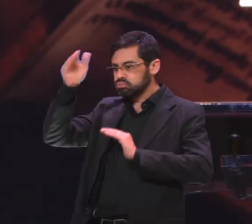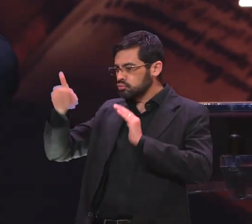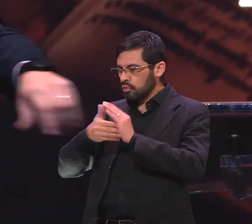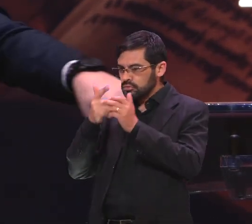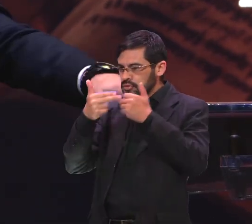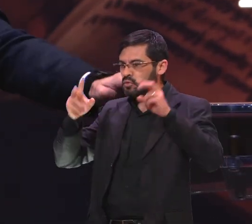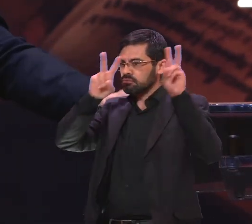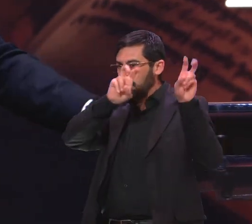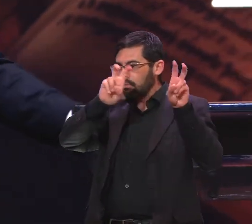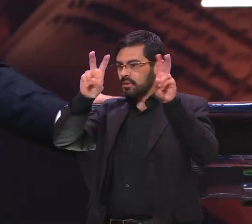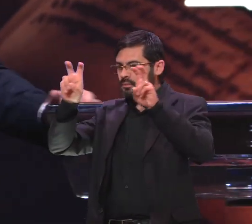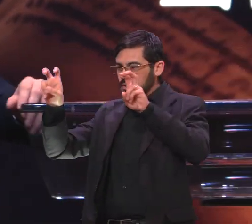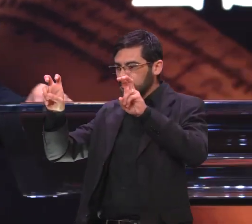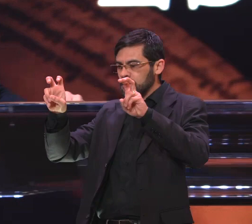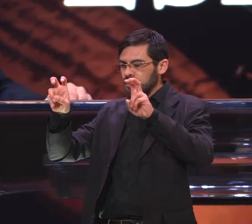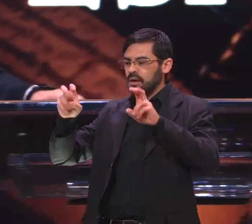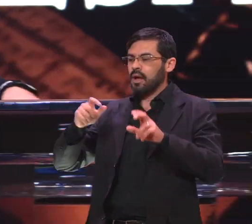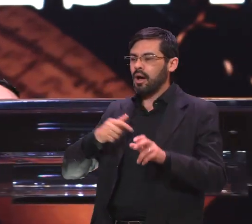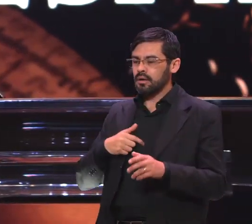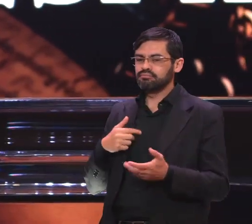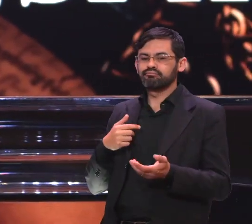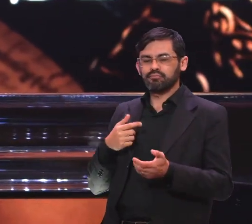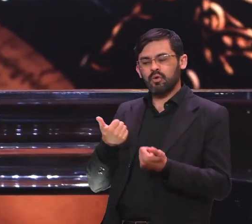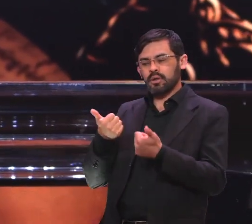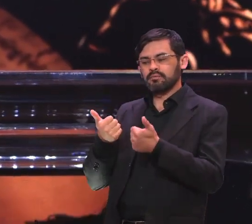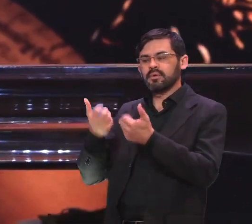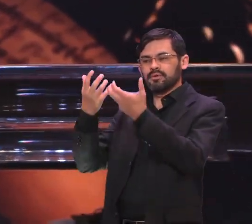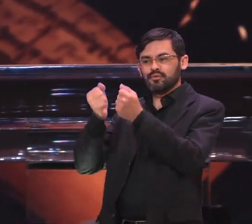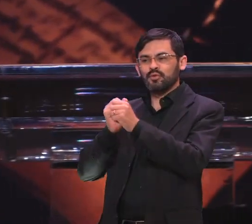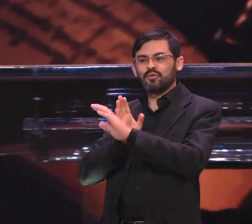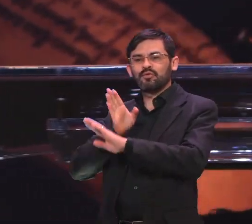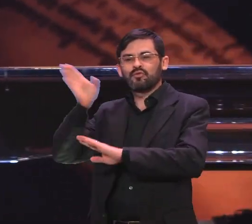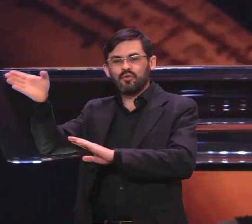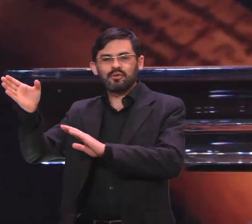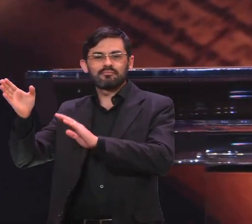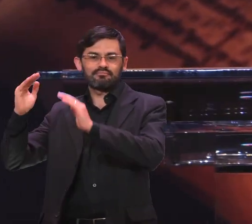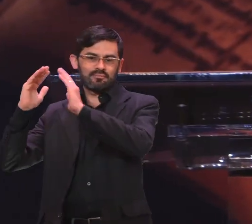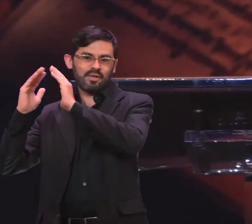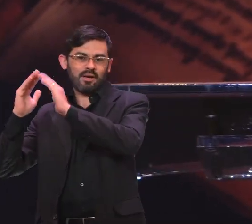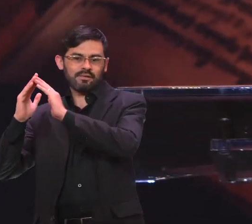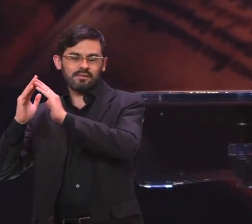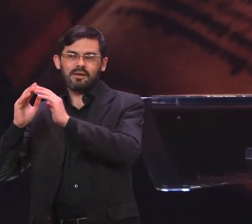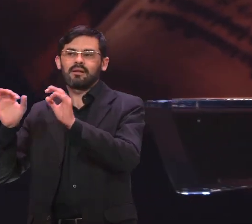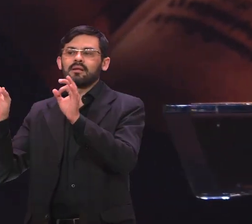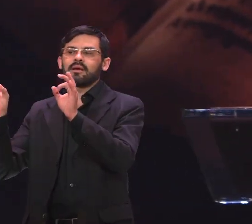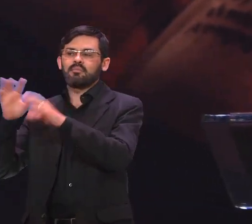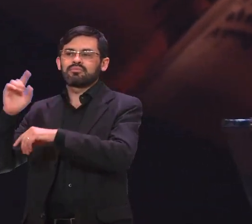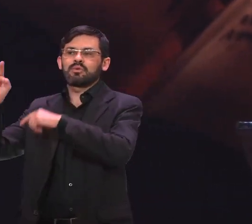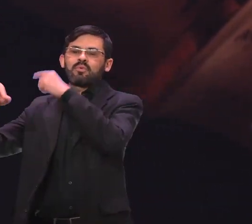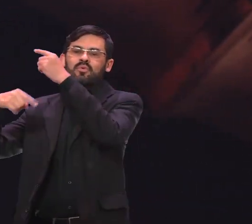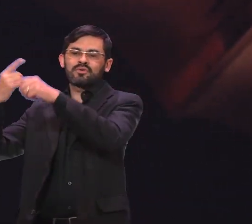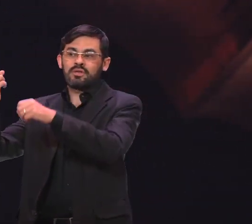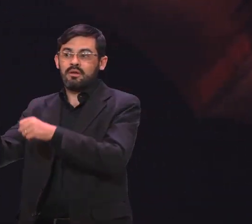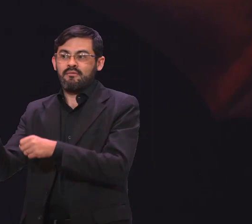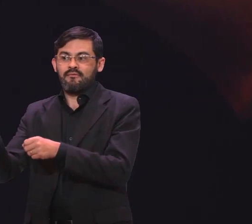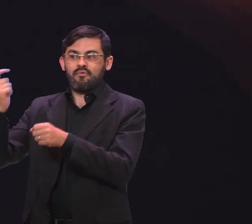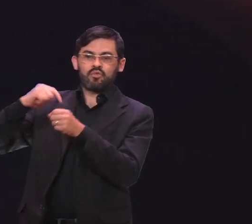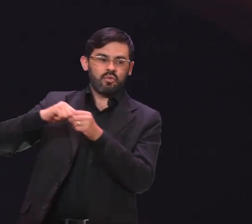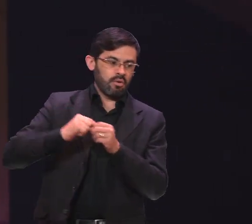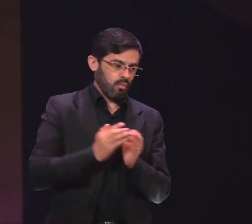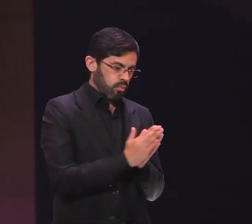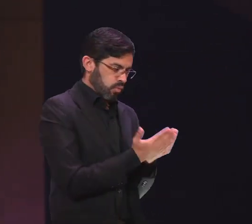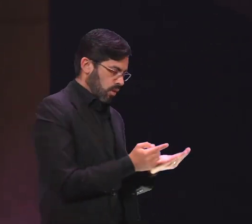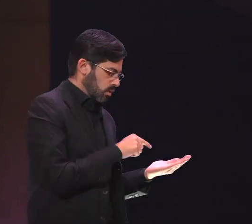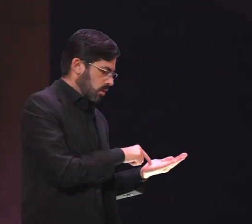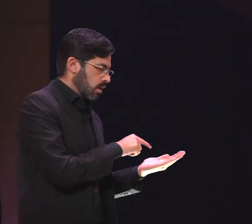com você. Eu não acreditei quando ele veio, com a Bíblia aberta, falou: pastor, Deus fala até sobre corte de cabelo. Eu falei: